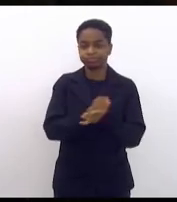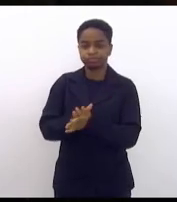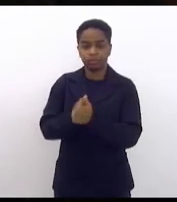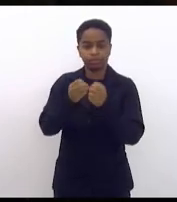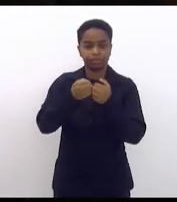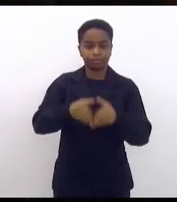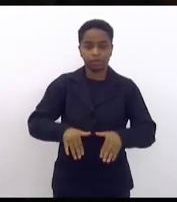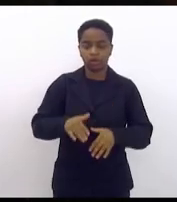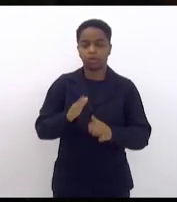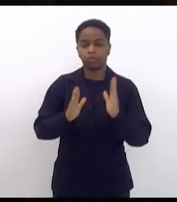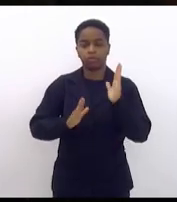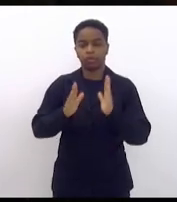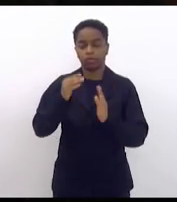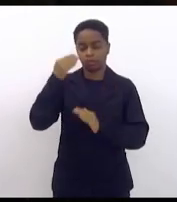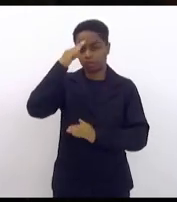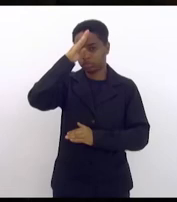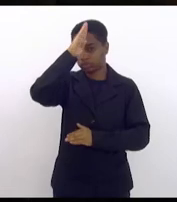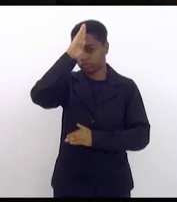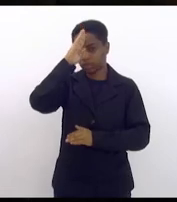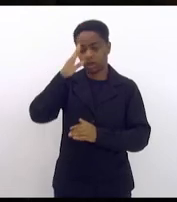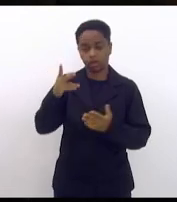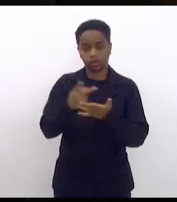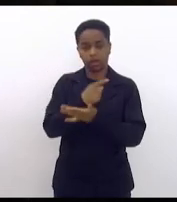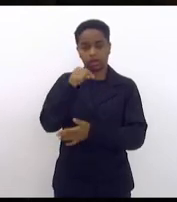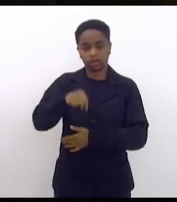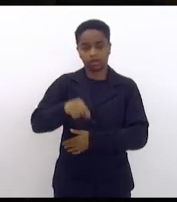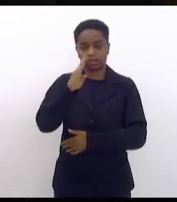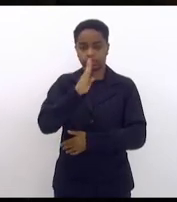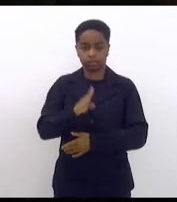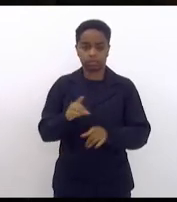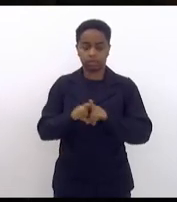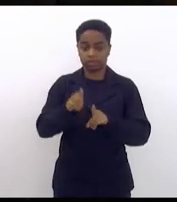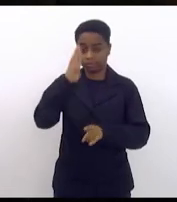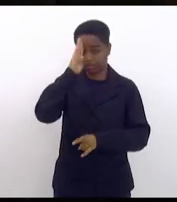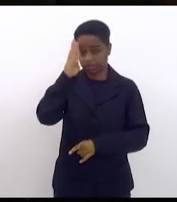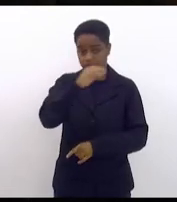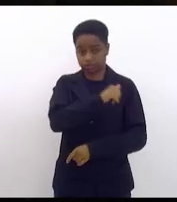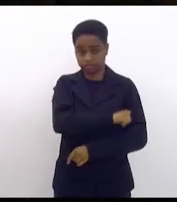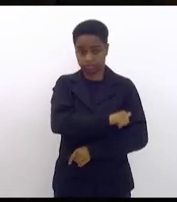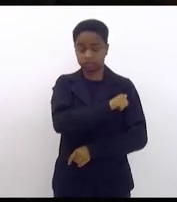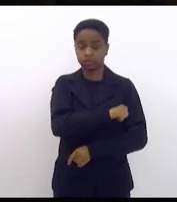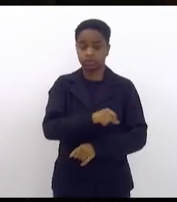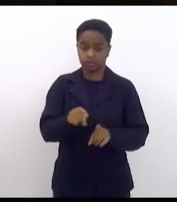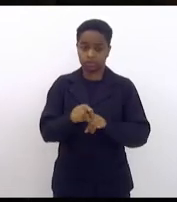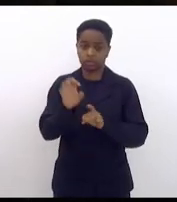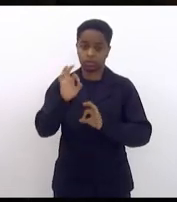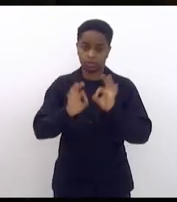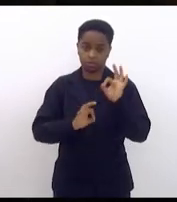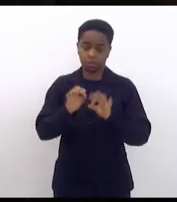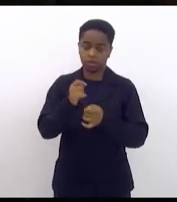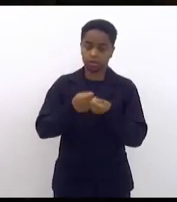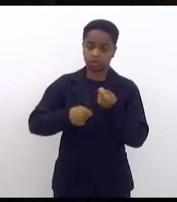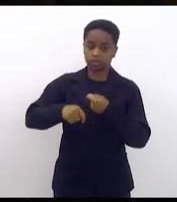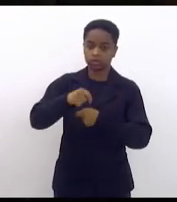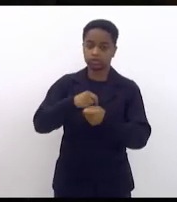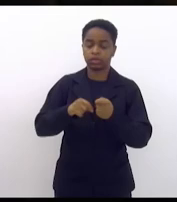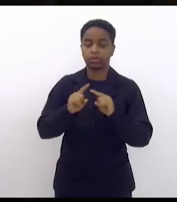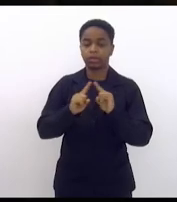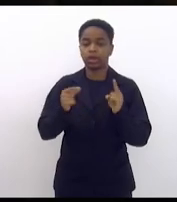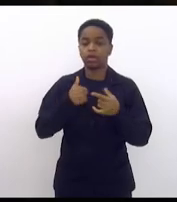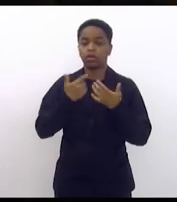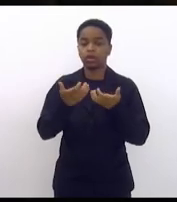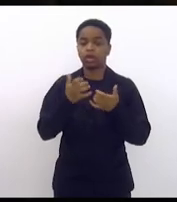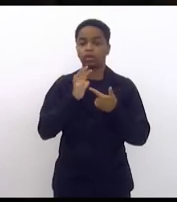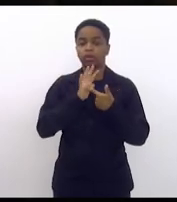o governo Bolsonaro deixou para o Brasil e, em especial, para o Estado do Rio de Janeiro, também no plano econômico. Só que eu quero trazer